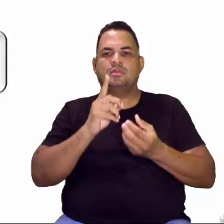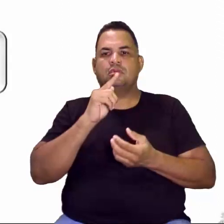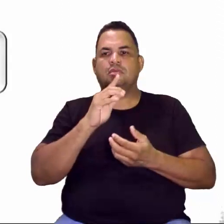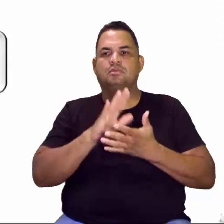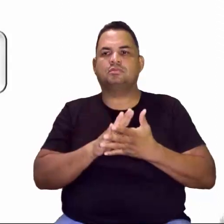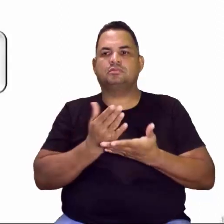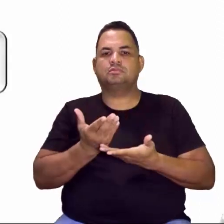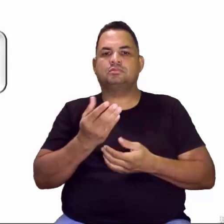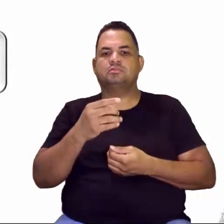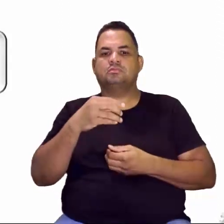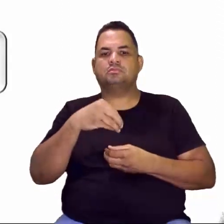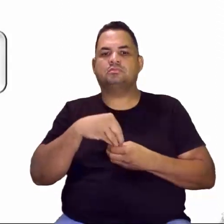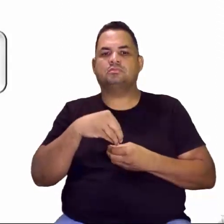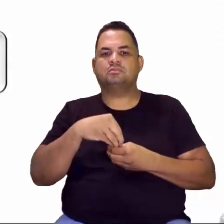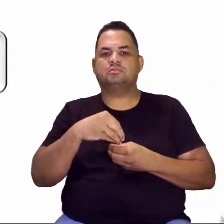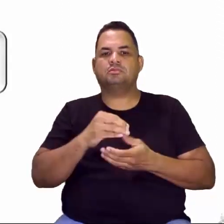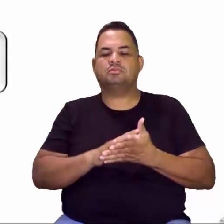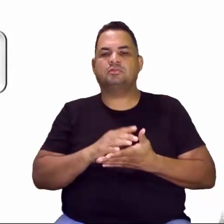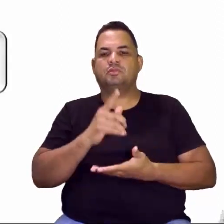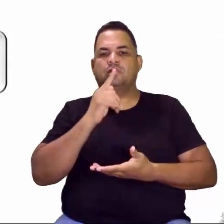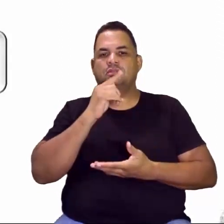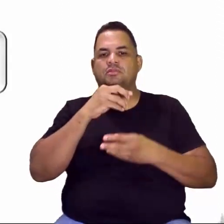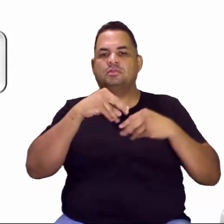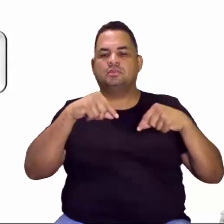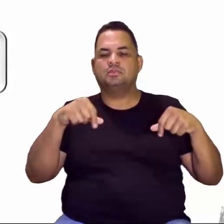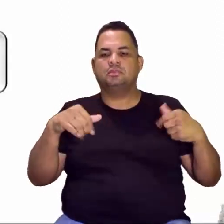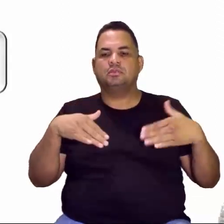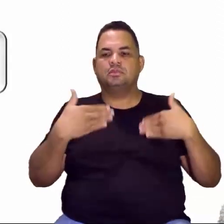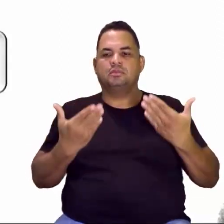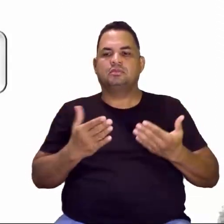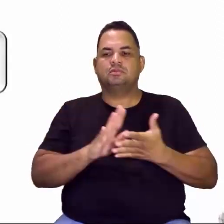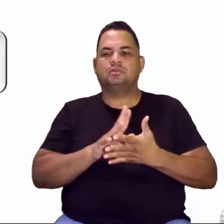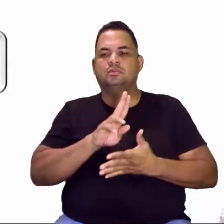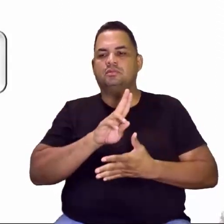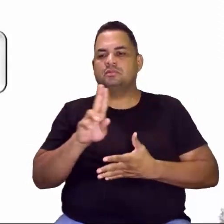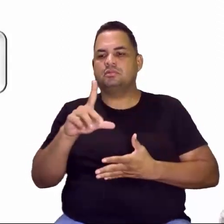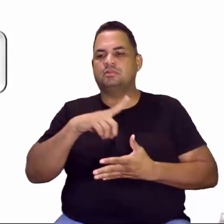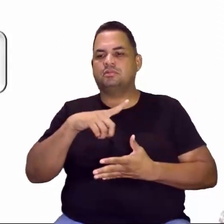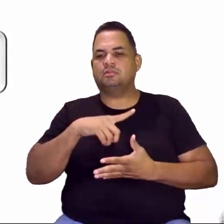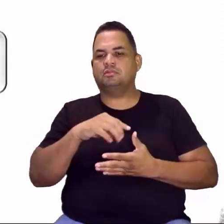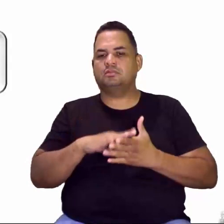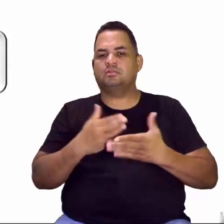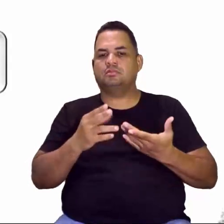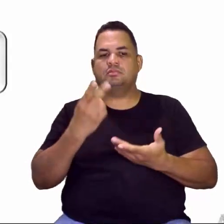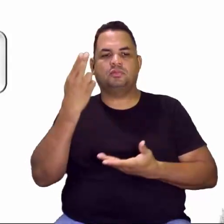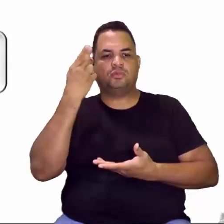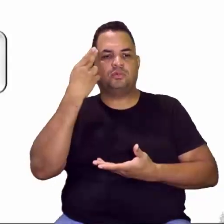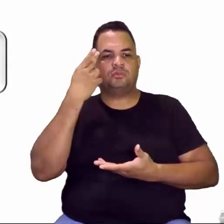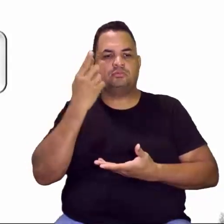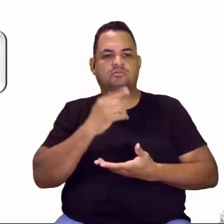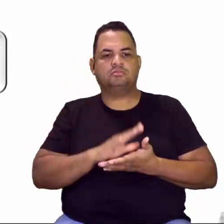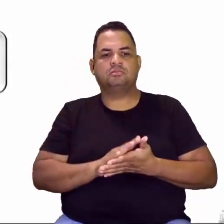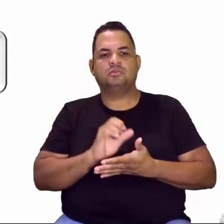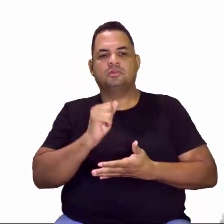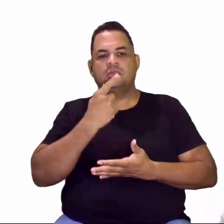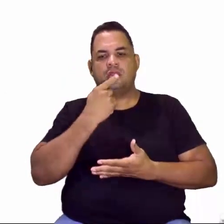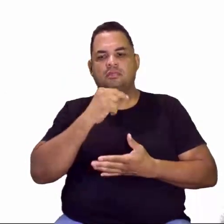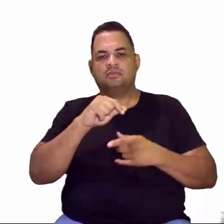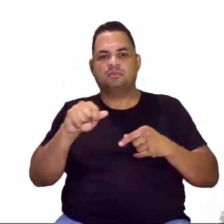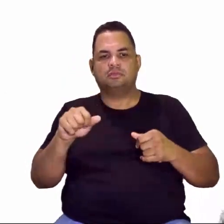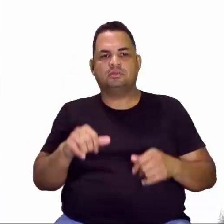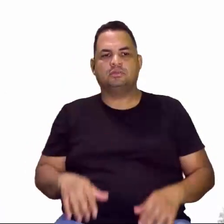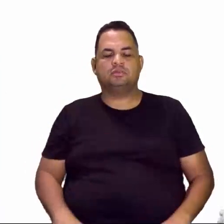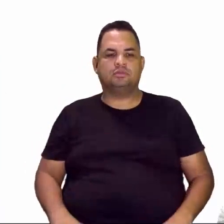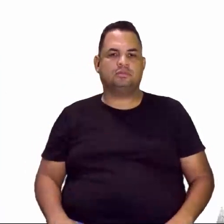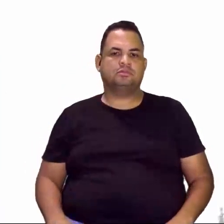água que estão presentes no nosso sal. Quando for dar o nome, a gente vai fazer o nome normal do sal. Tipo,